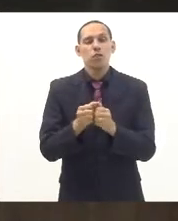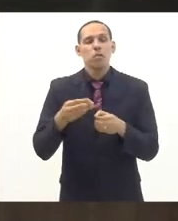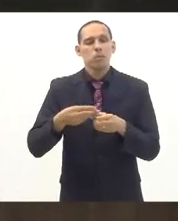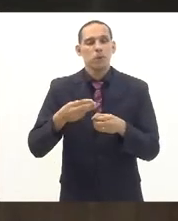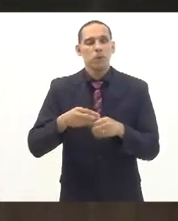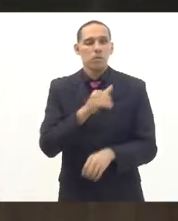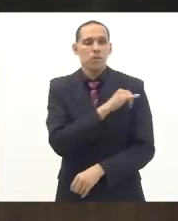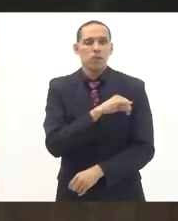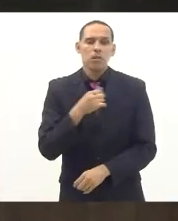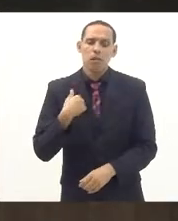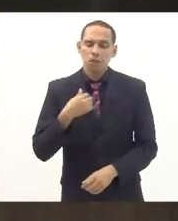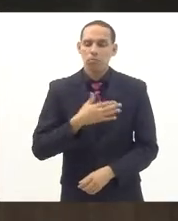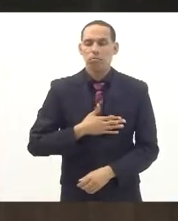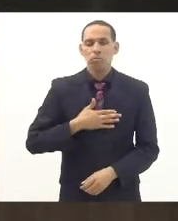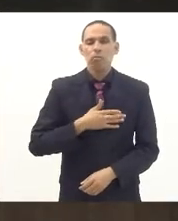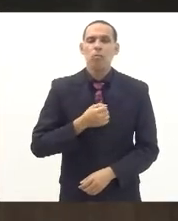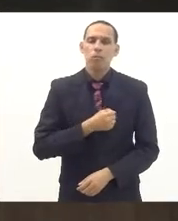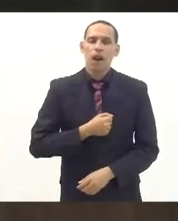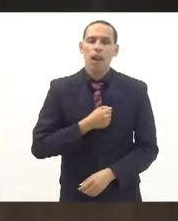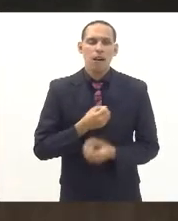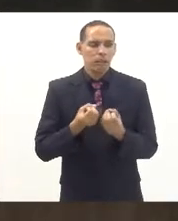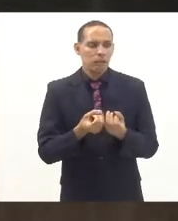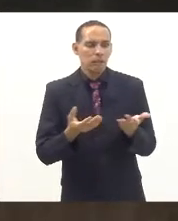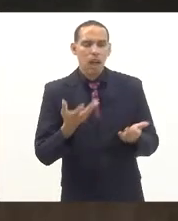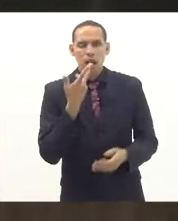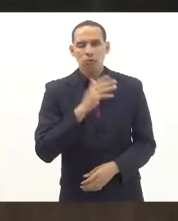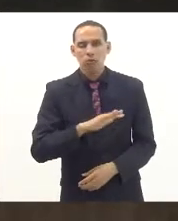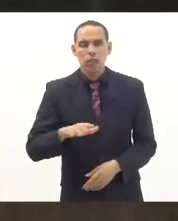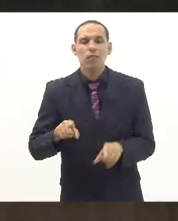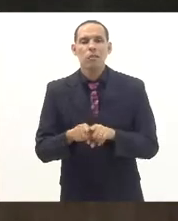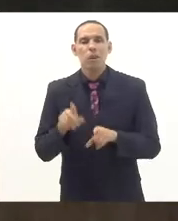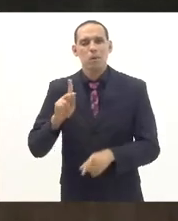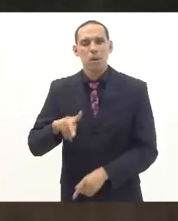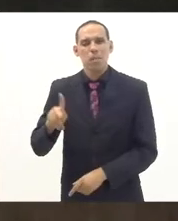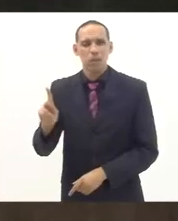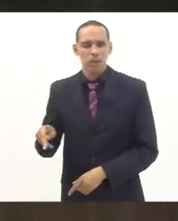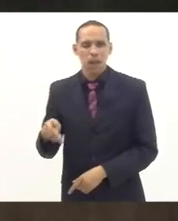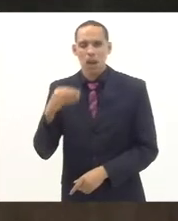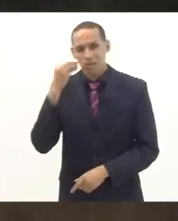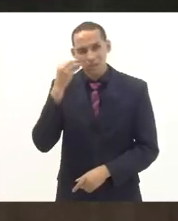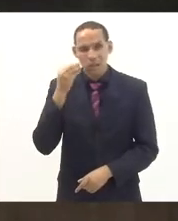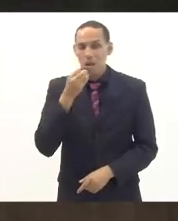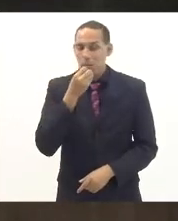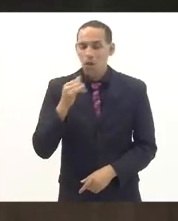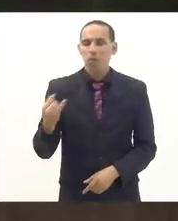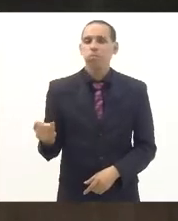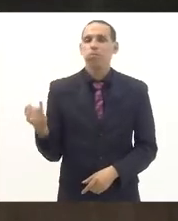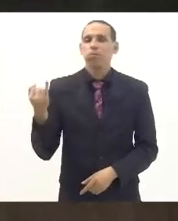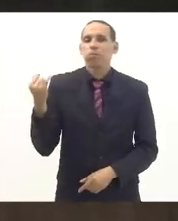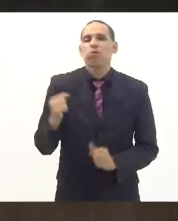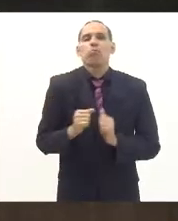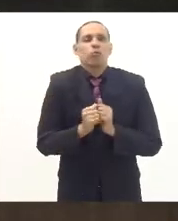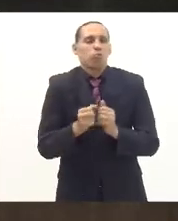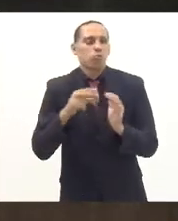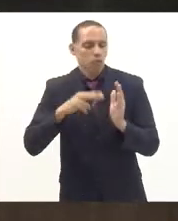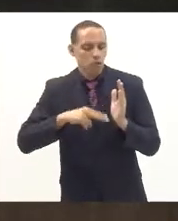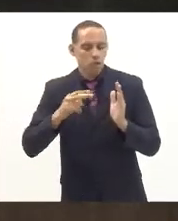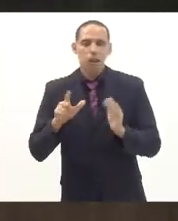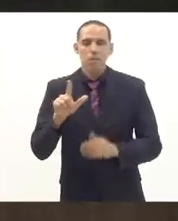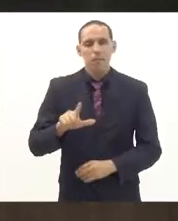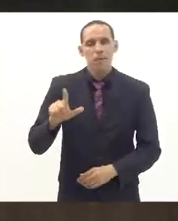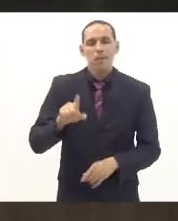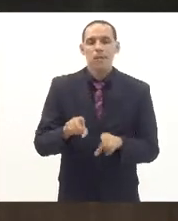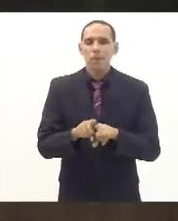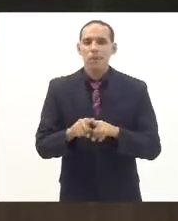nesse sentido de apresentar para nossas crianças para os nossos docentes uma experiência muito importante com a leitura com a literatura